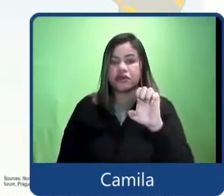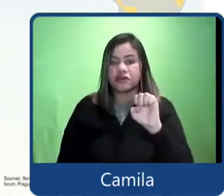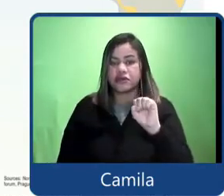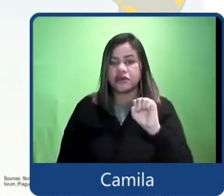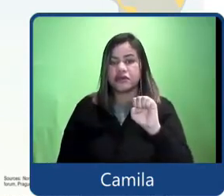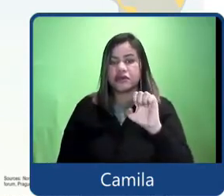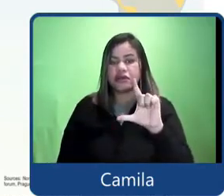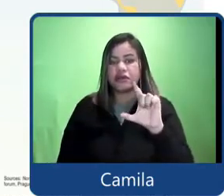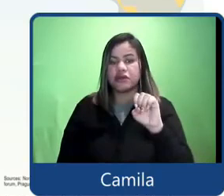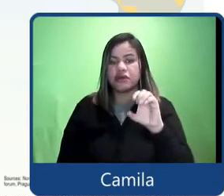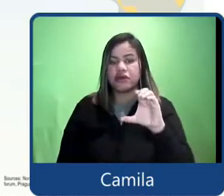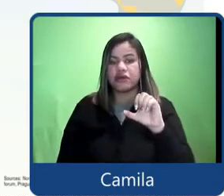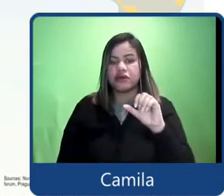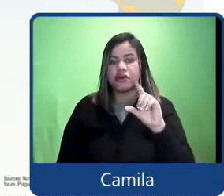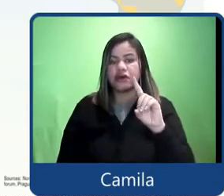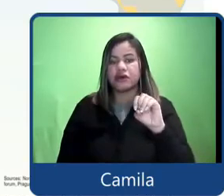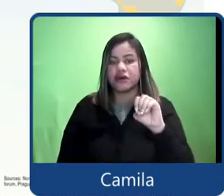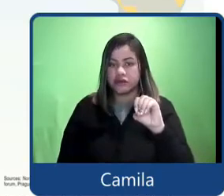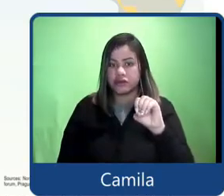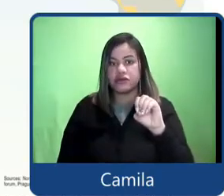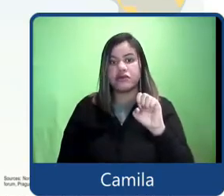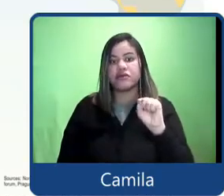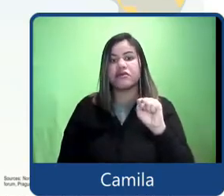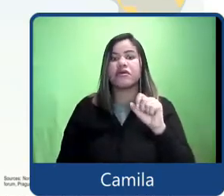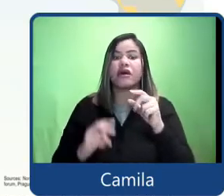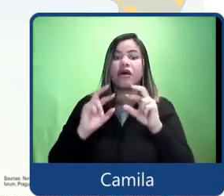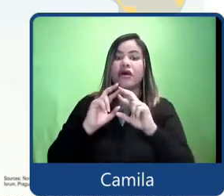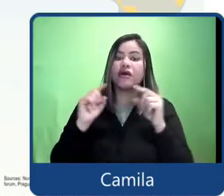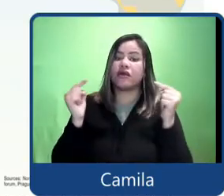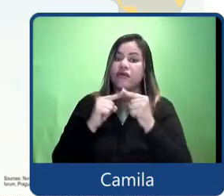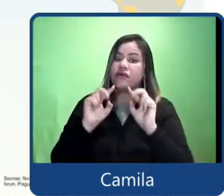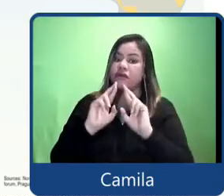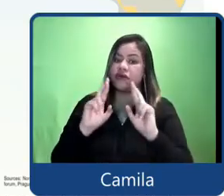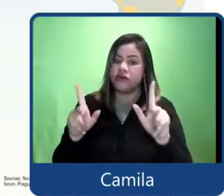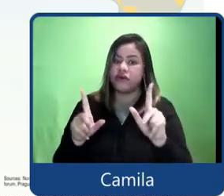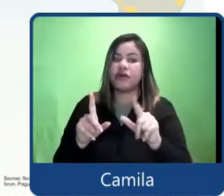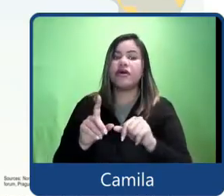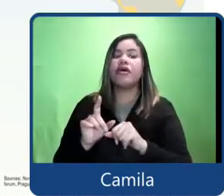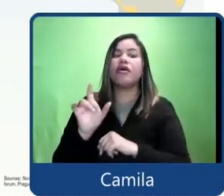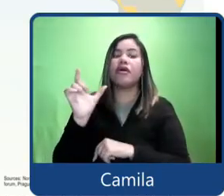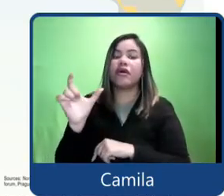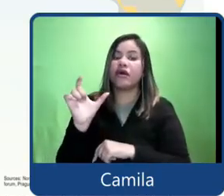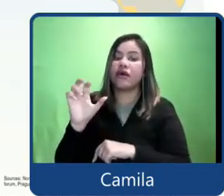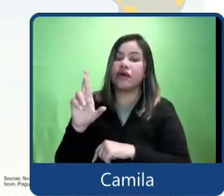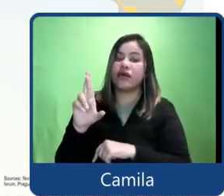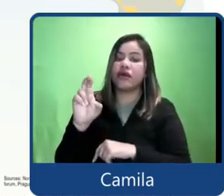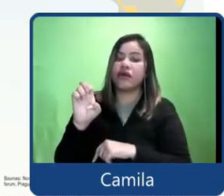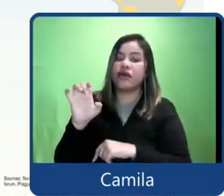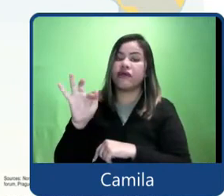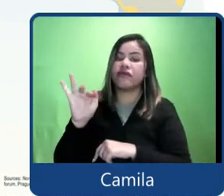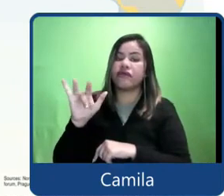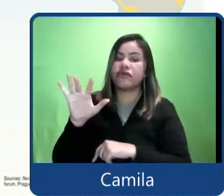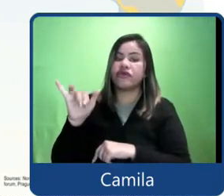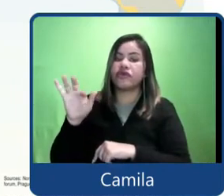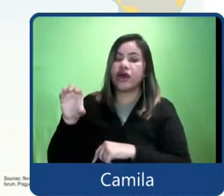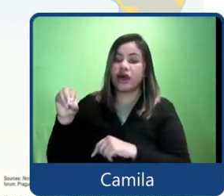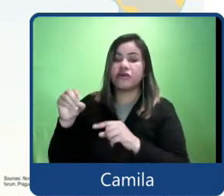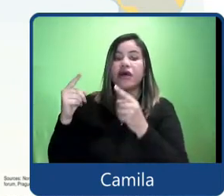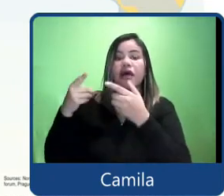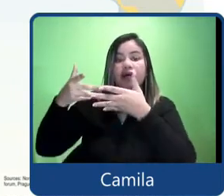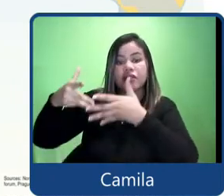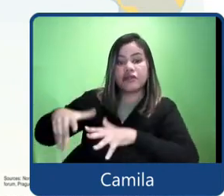questão comentam que refugiados são aqueles, por exemplo, que saem do seu local de origem por